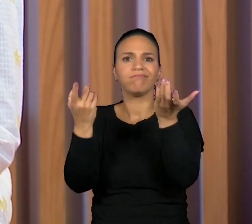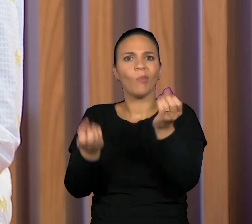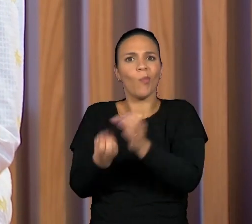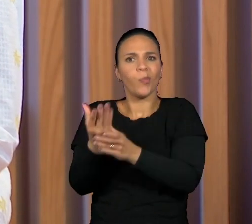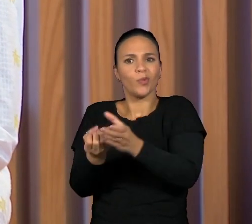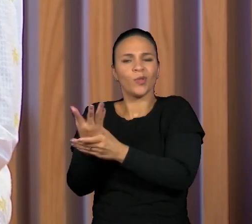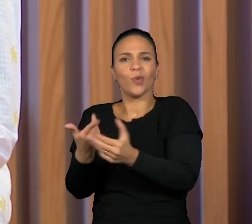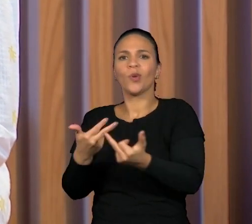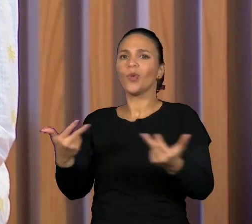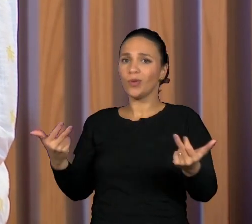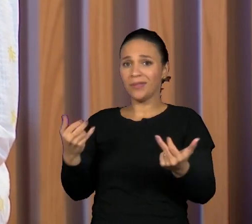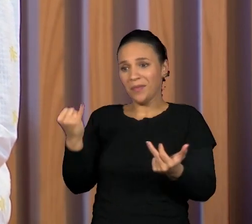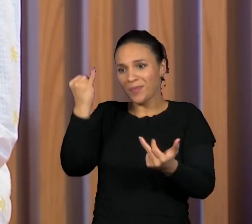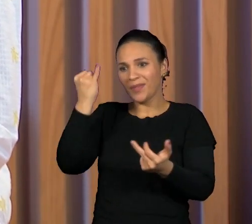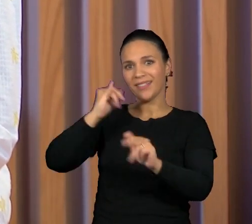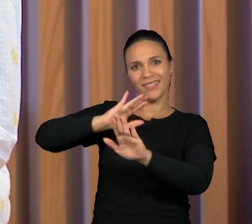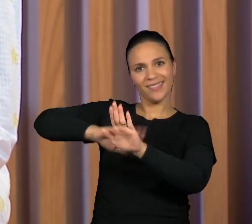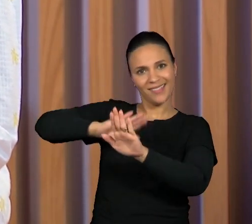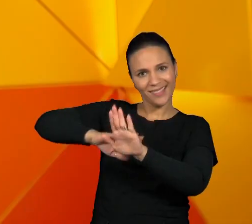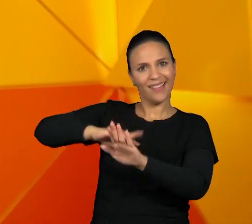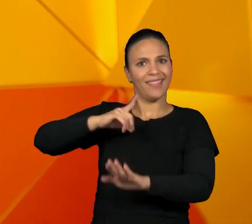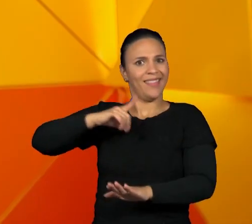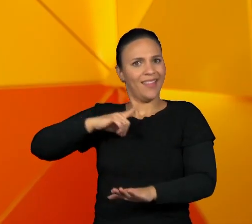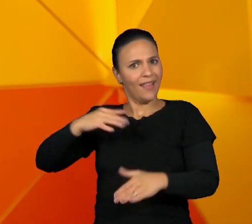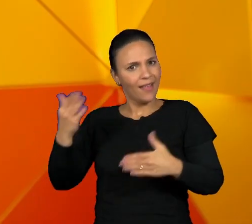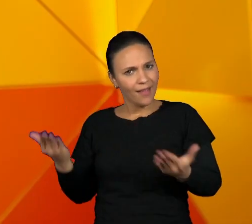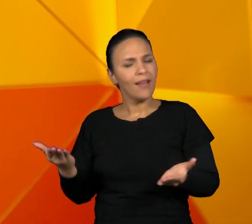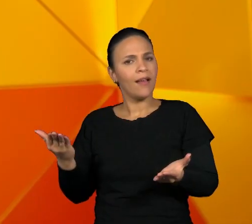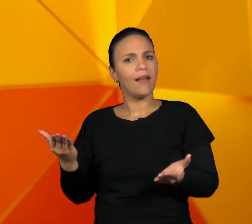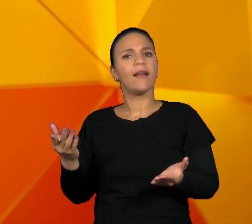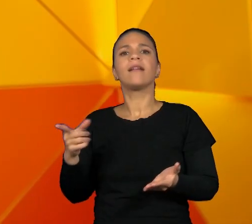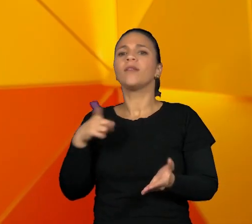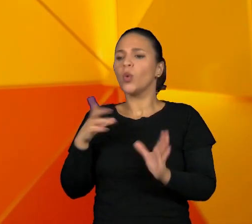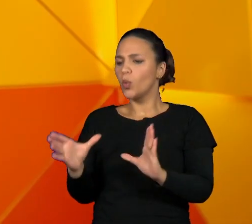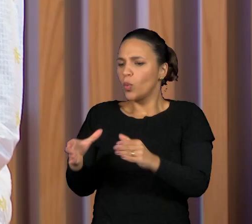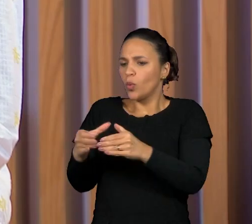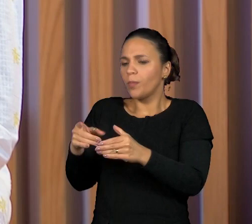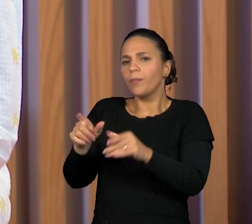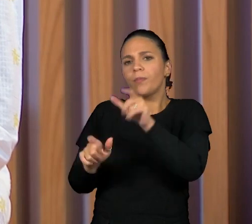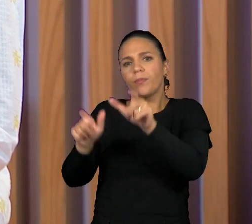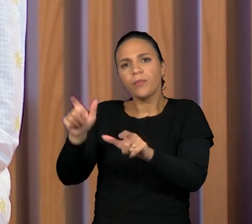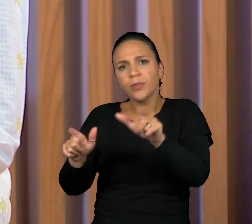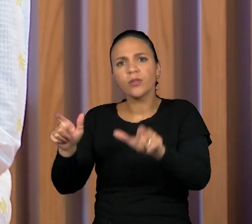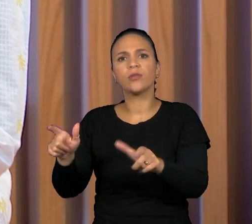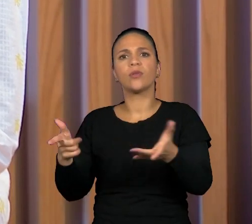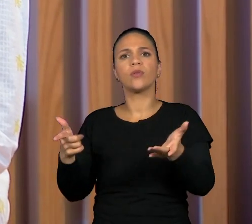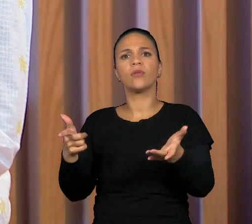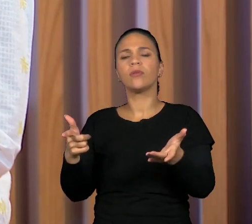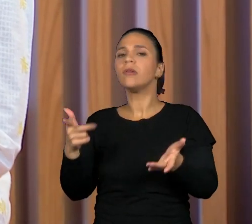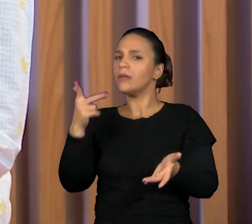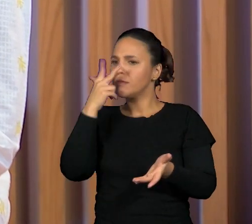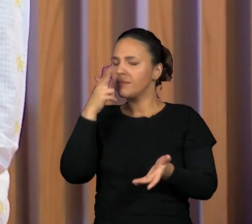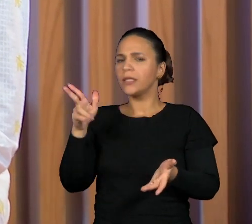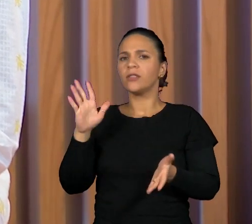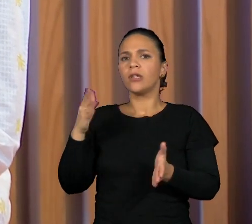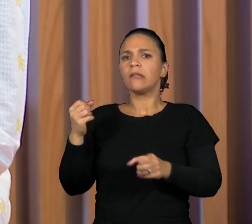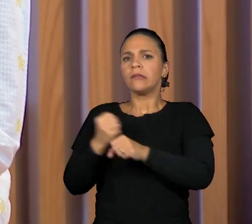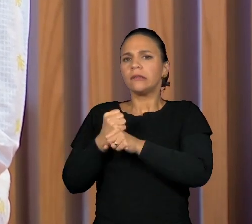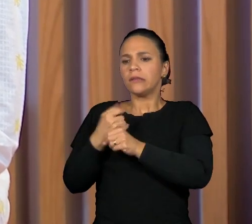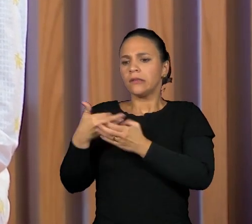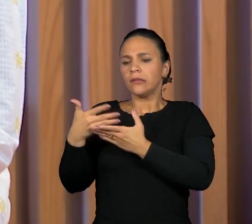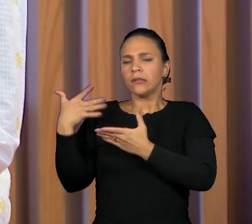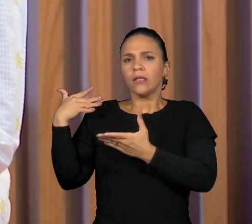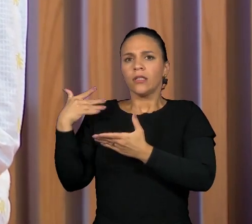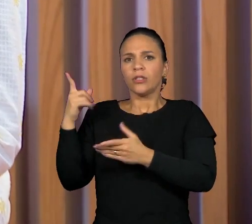também falar dos bastidores da arte, né, de um grupo de pessoas que ficou tão alijada nos últimos